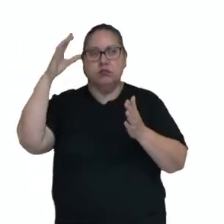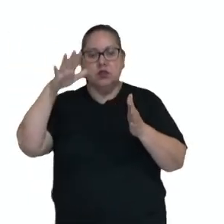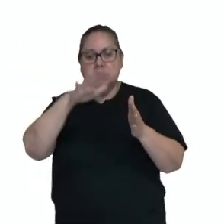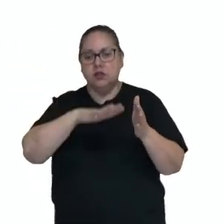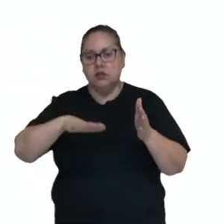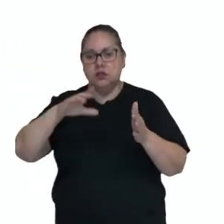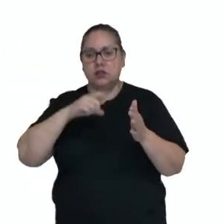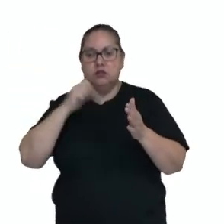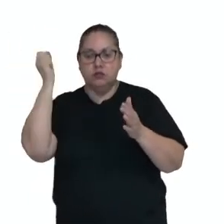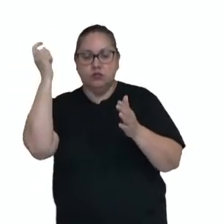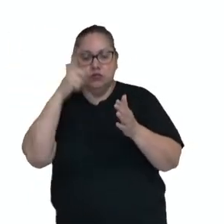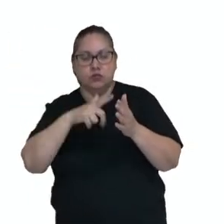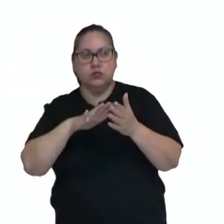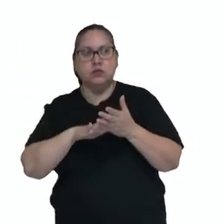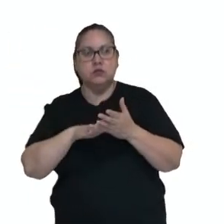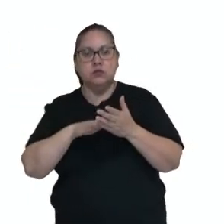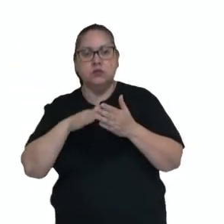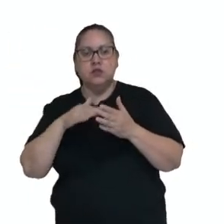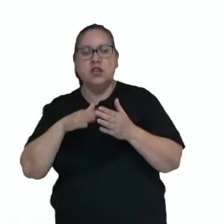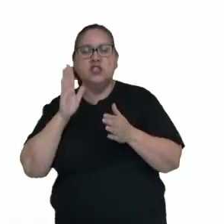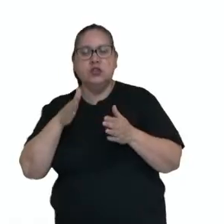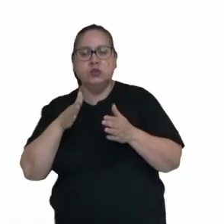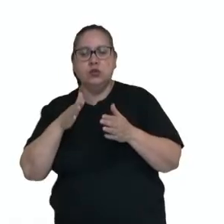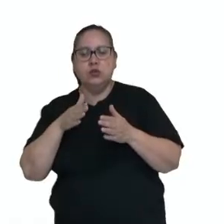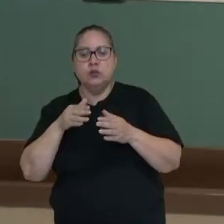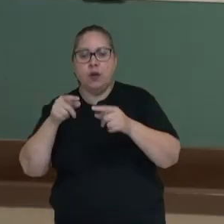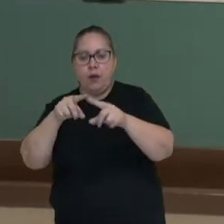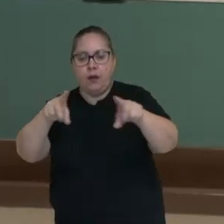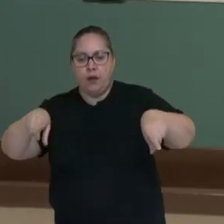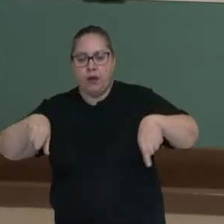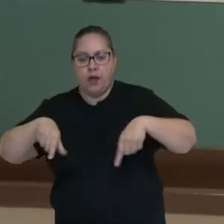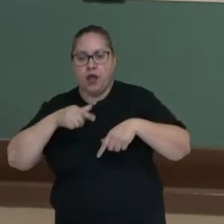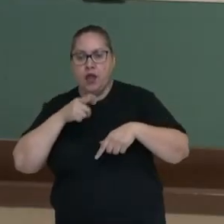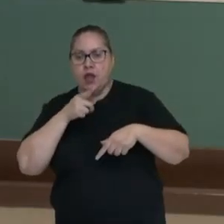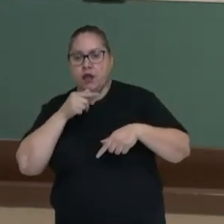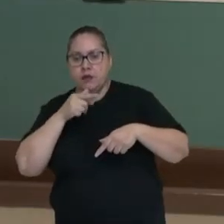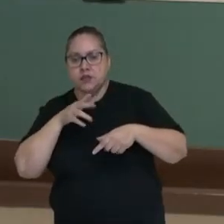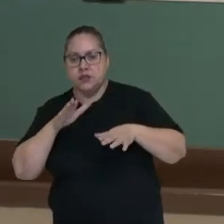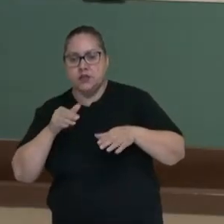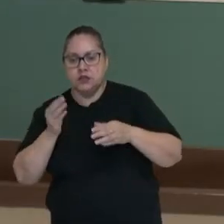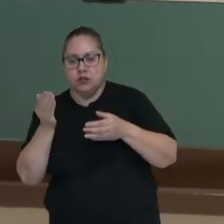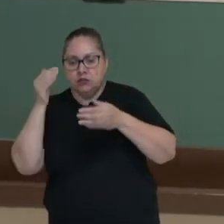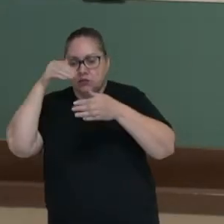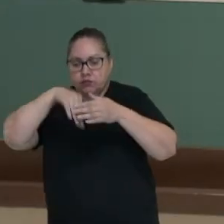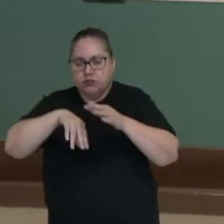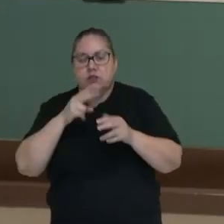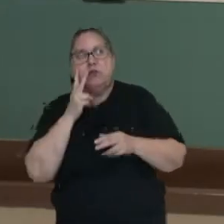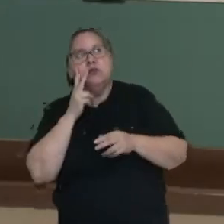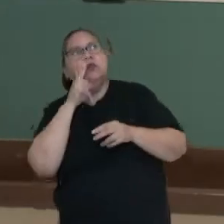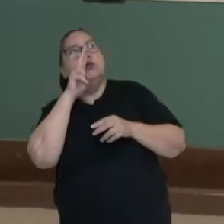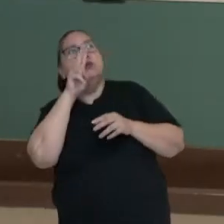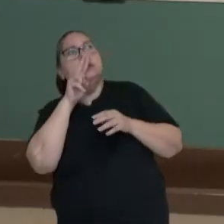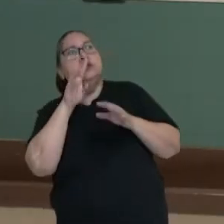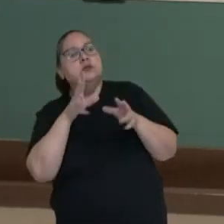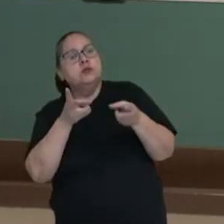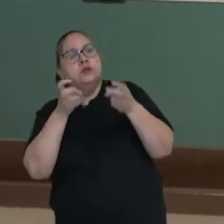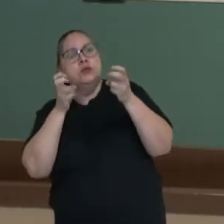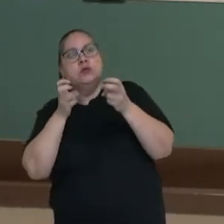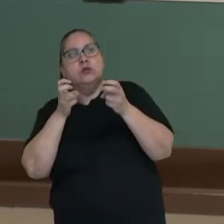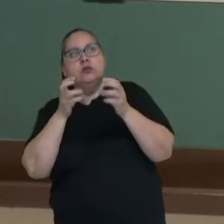habitualmente são iluminadas. Você já entrou numa piscina, por exemplo, mergulhou e olhou para cima, e você percebe